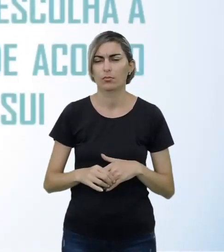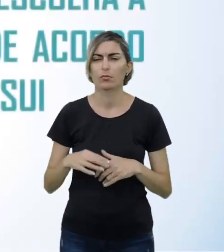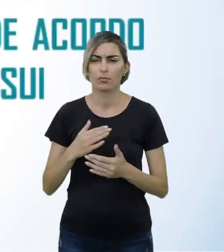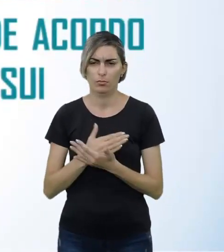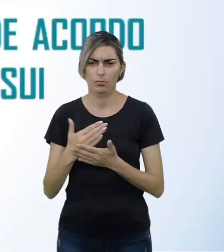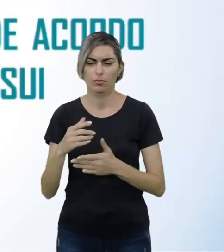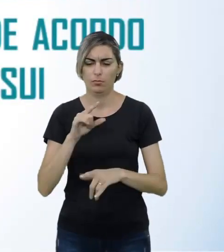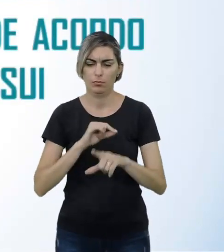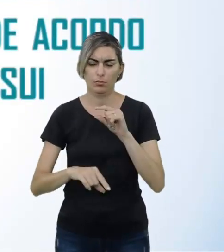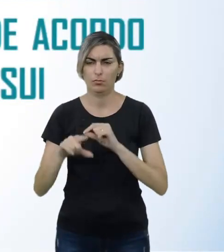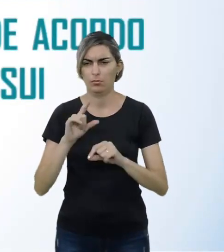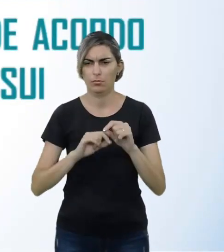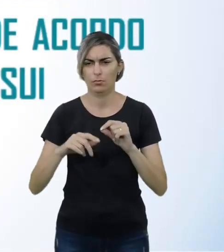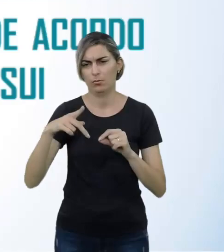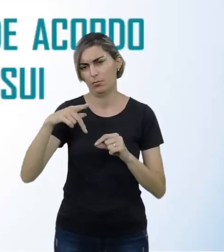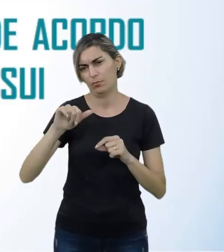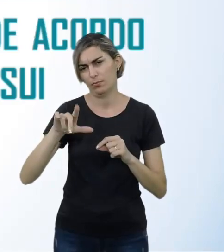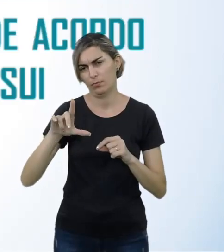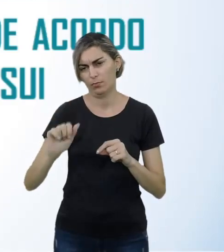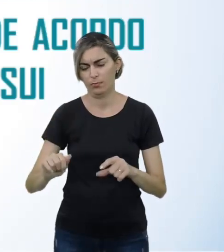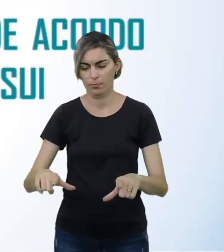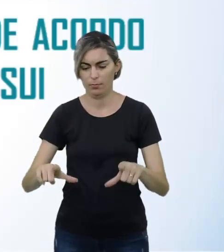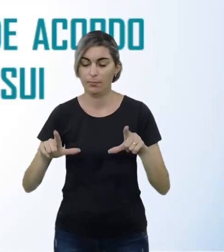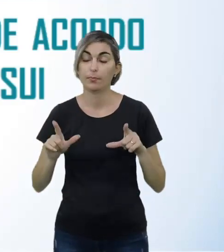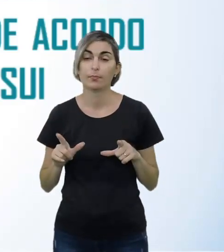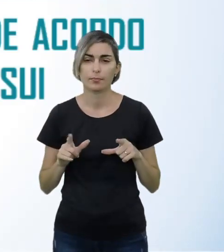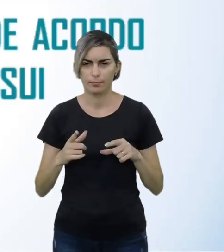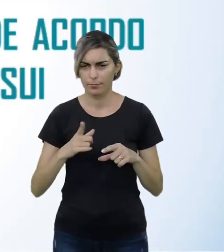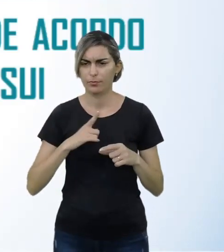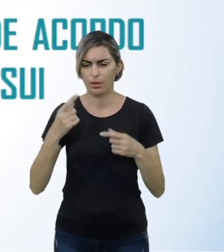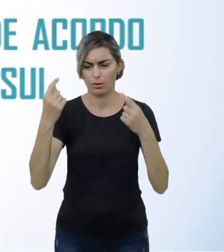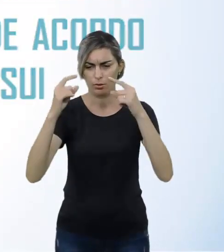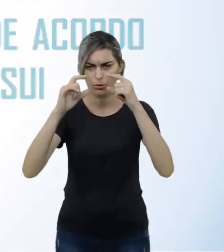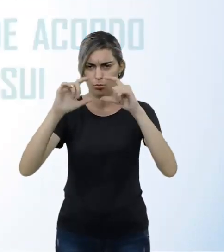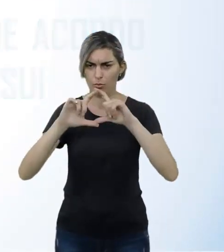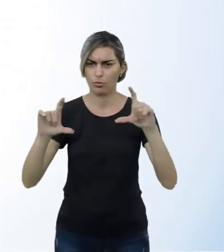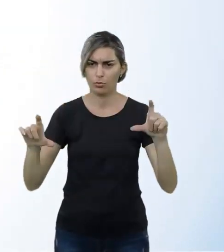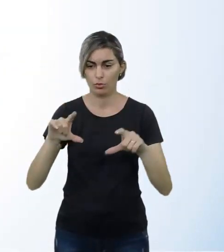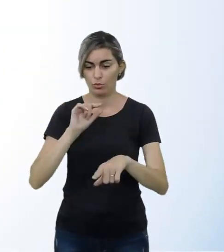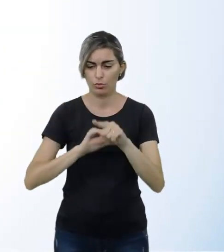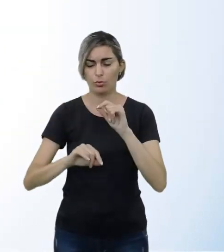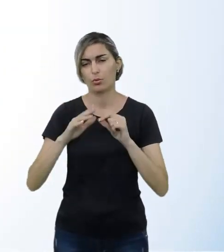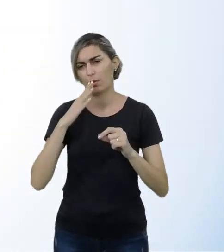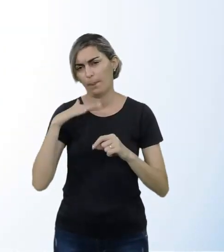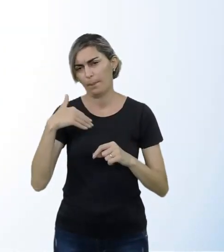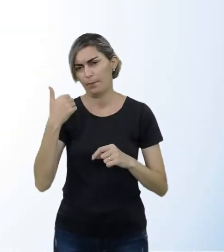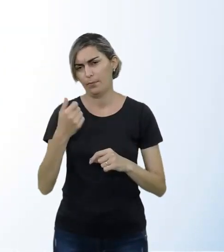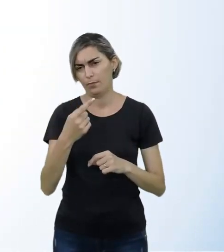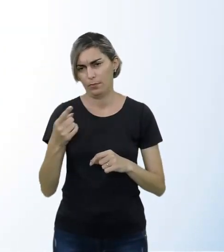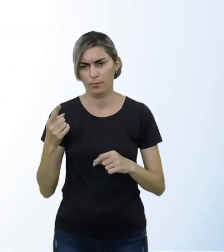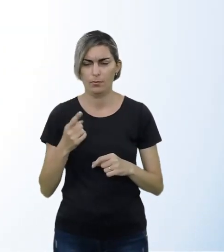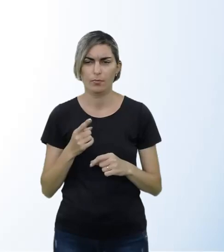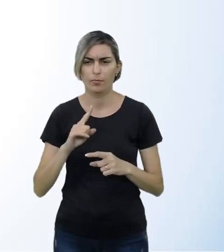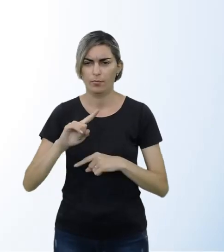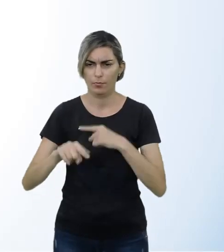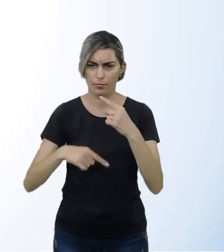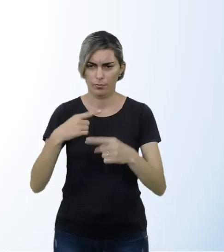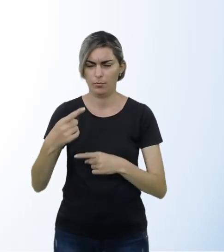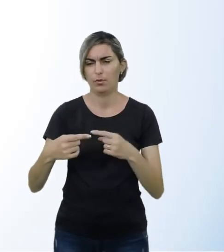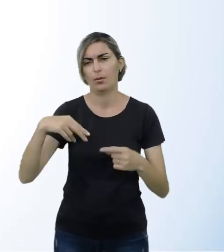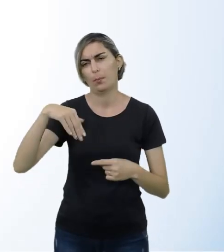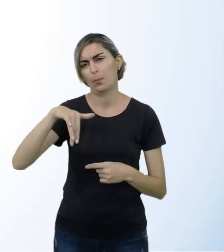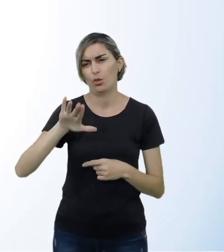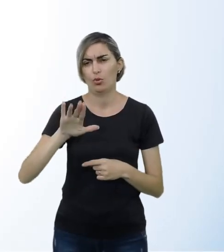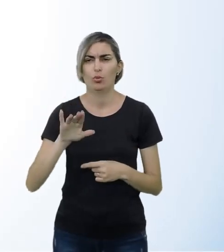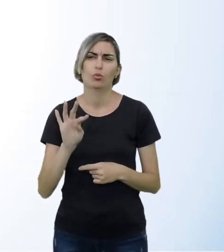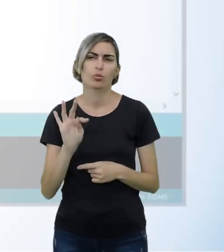Uma vez que você escolheu a placa, como eu já mostrei a vocês, você vai ter uma lista e você vai escolher aquela que é mais apropriada para vocês. Depois você clica no